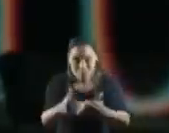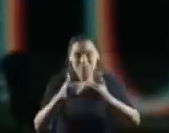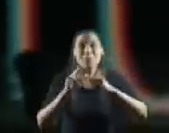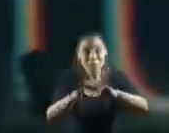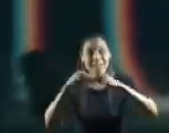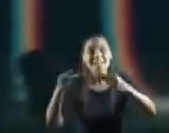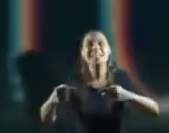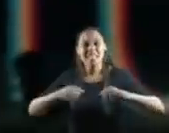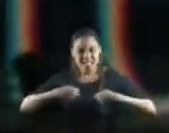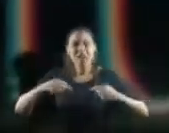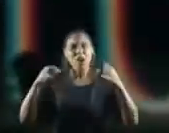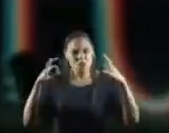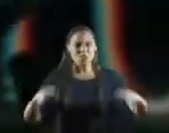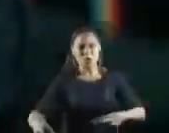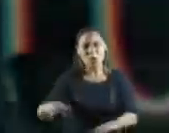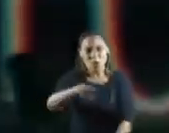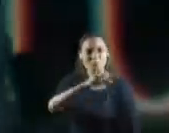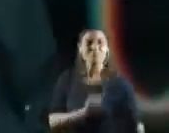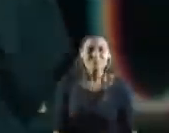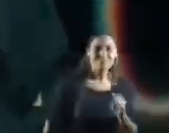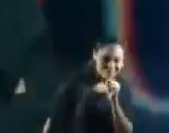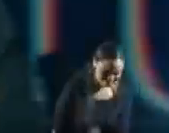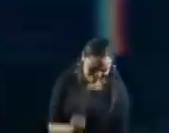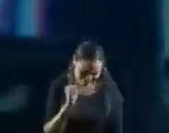eu estou tonto.